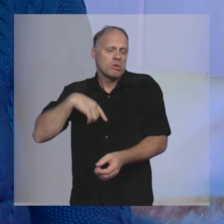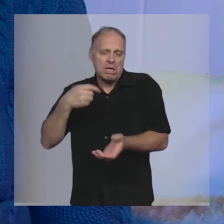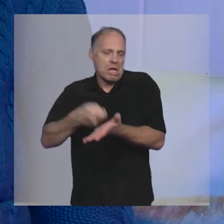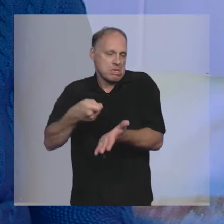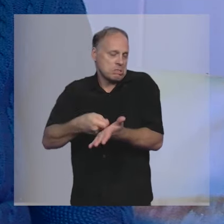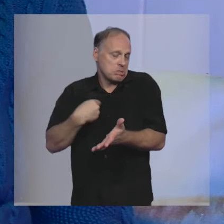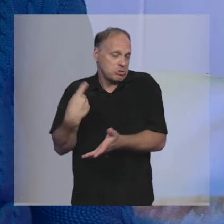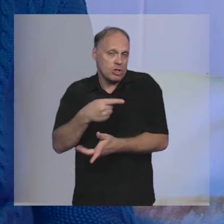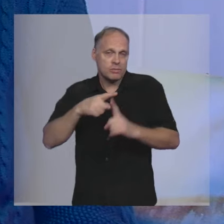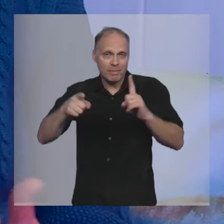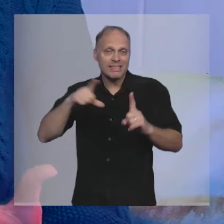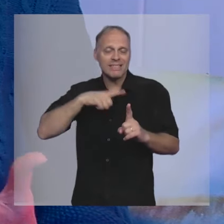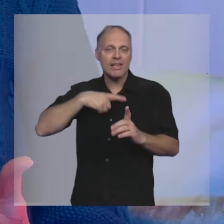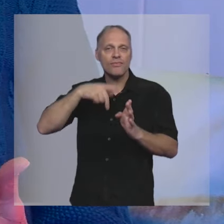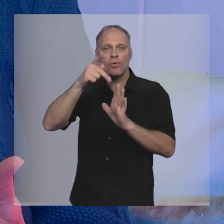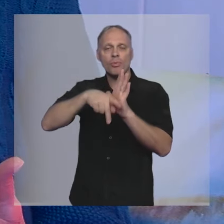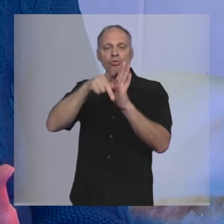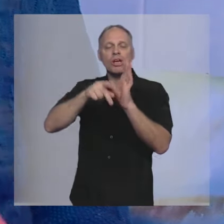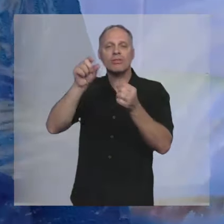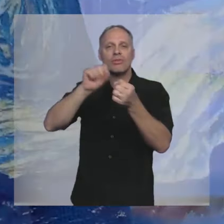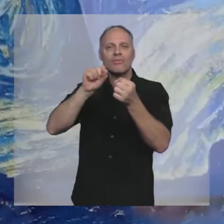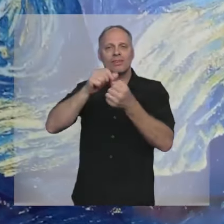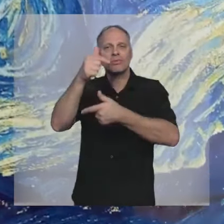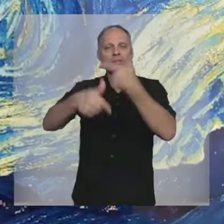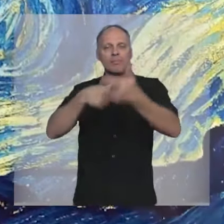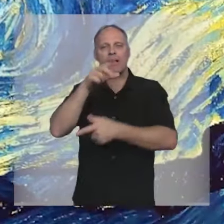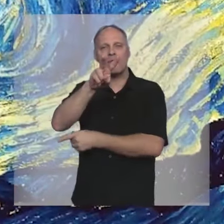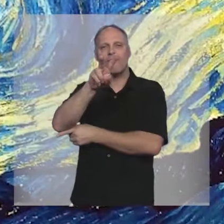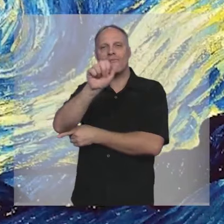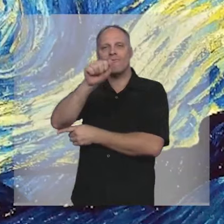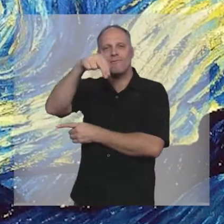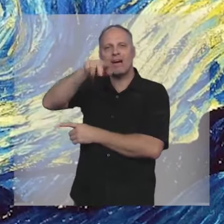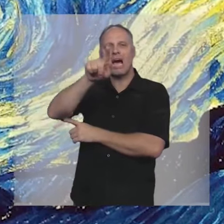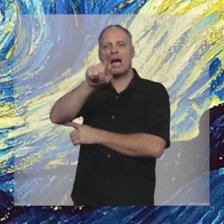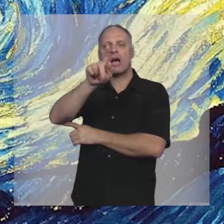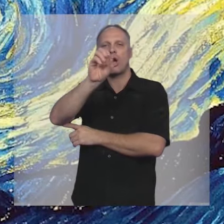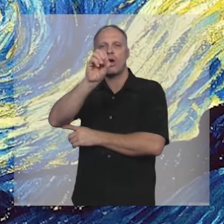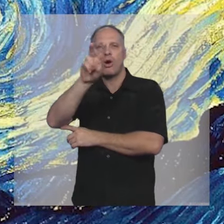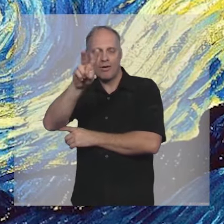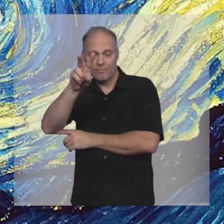fez projeção sobre o trabalho de Van Gogh. Eu fiquei